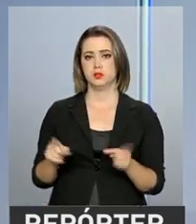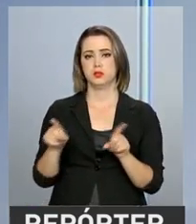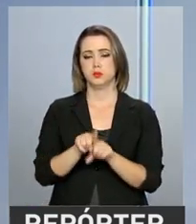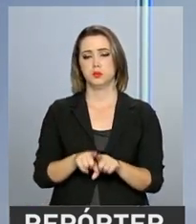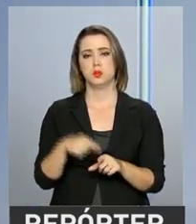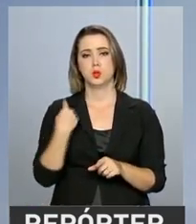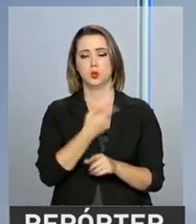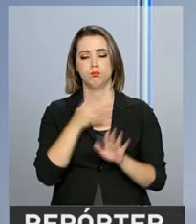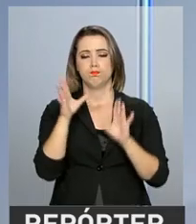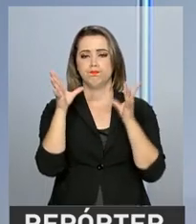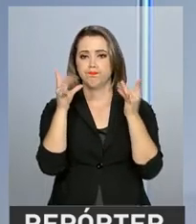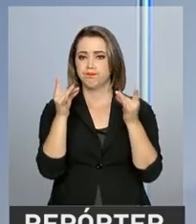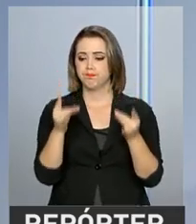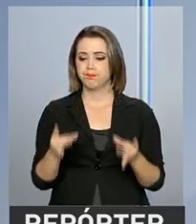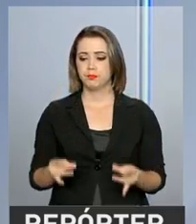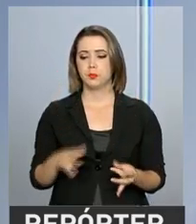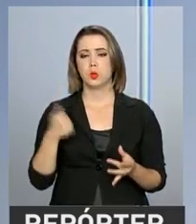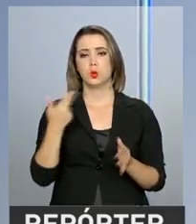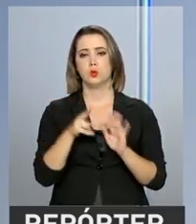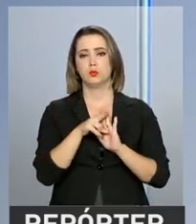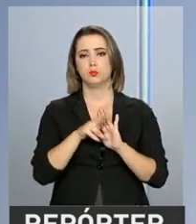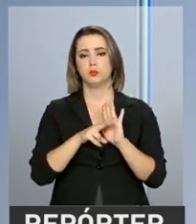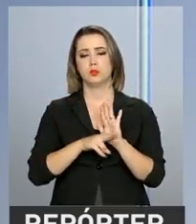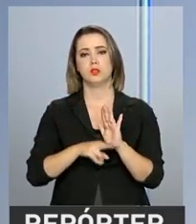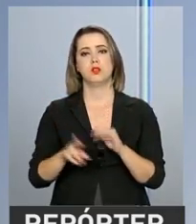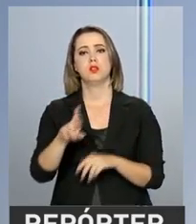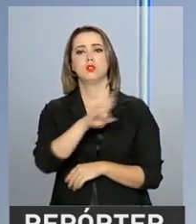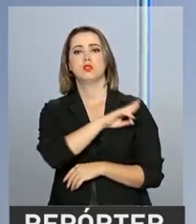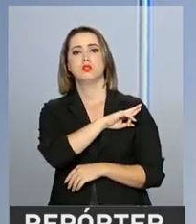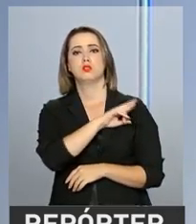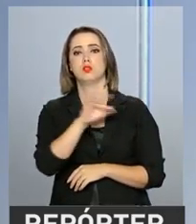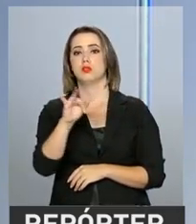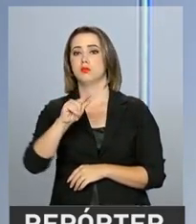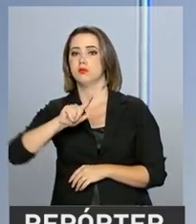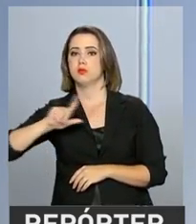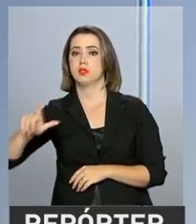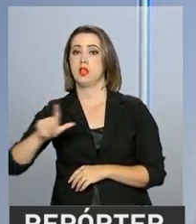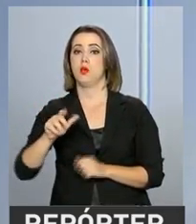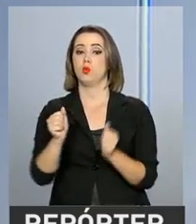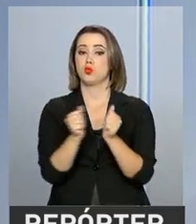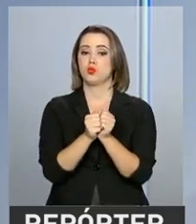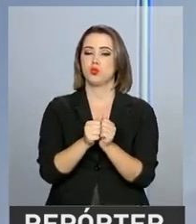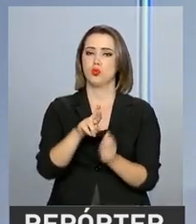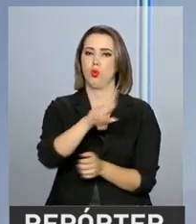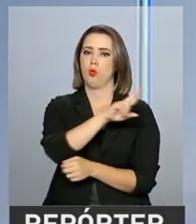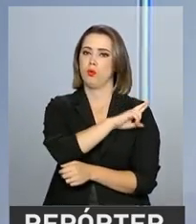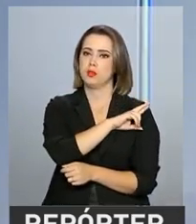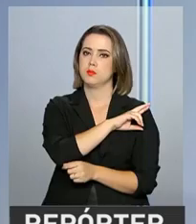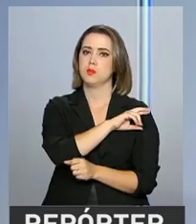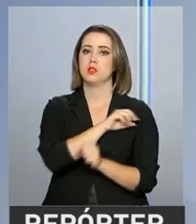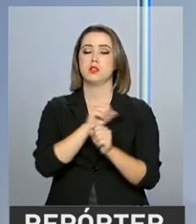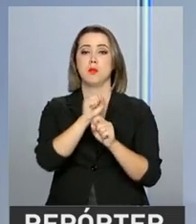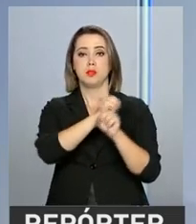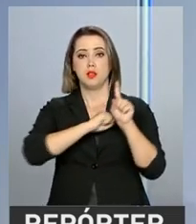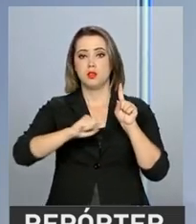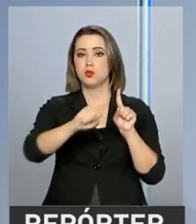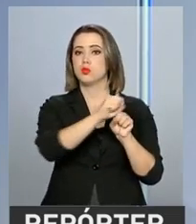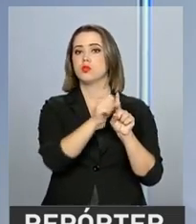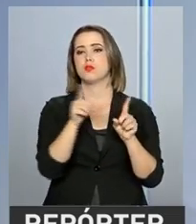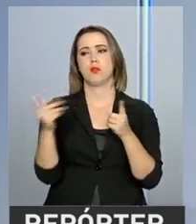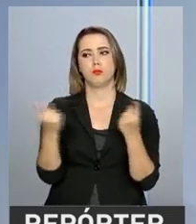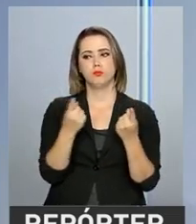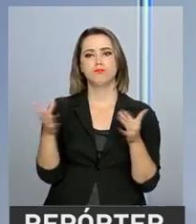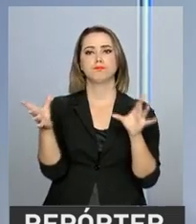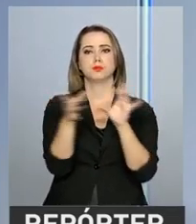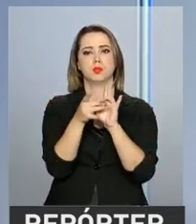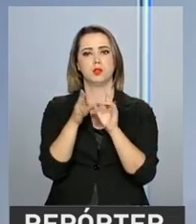estamos promovendo, de responsabilidade fiscal de um lado e social de outro lado, colocarão o